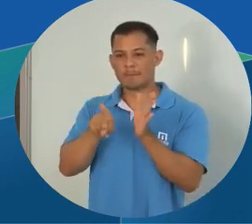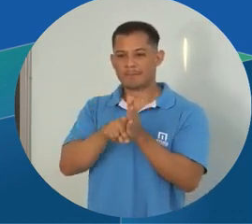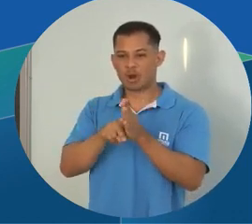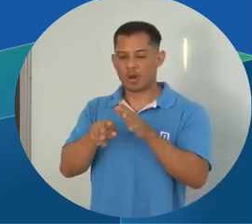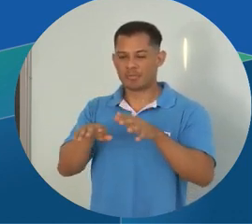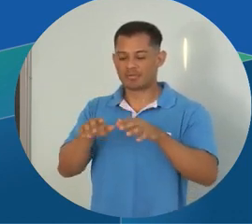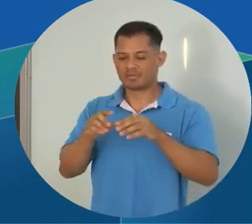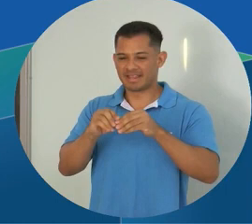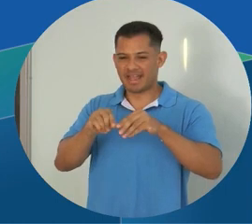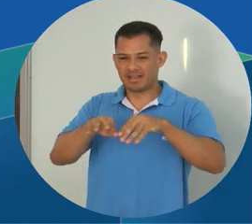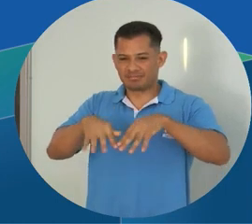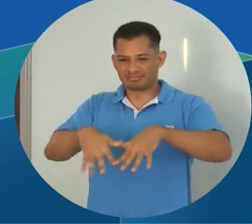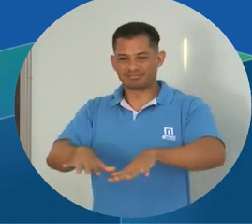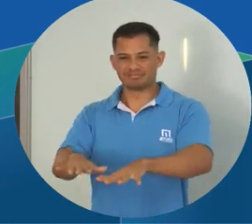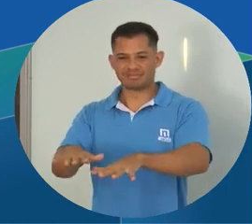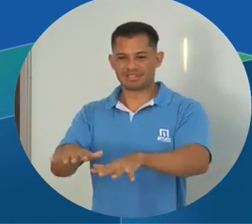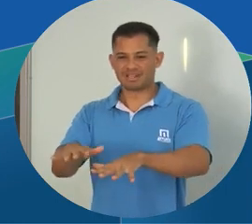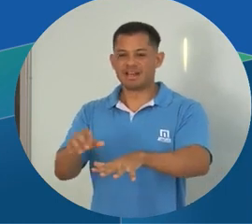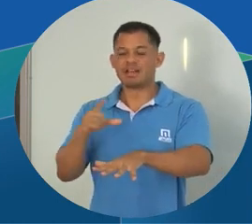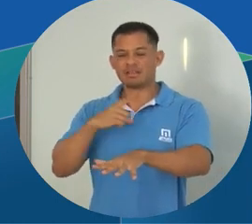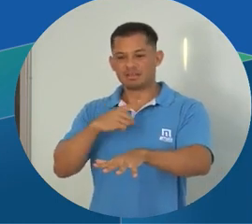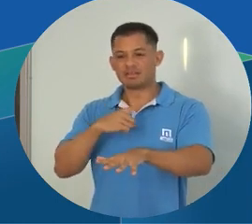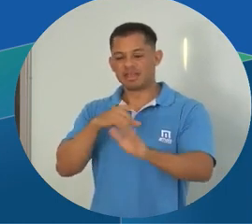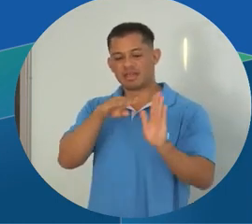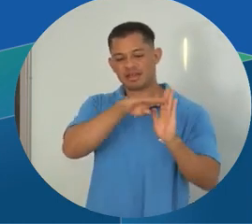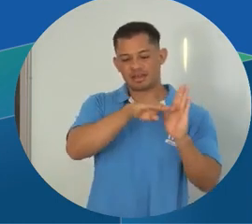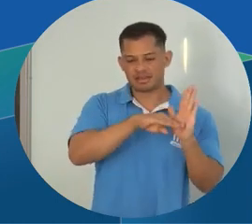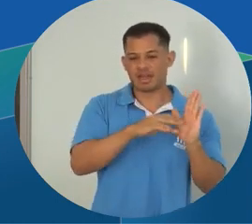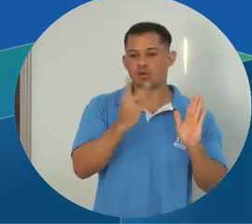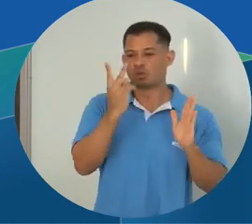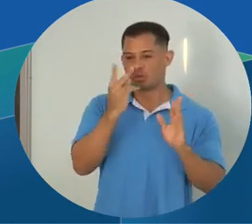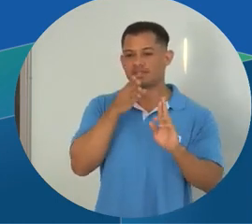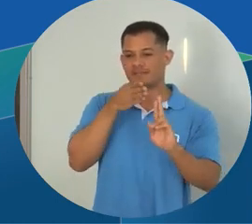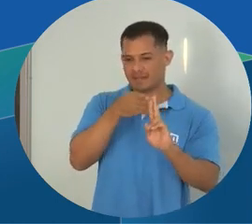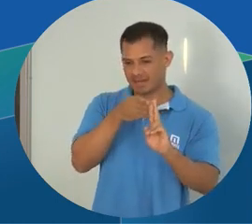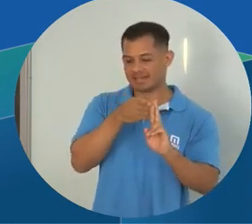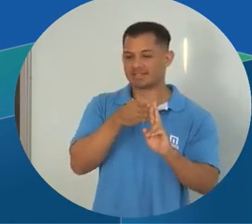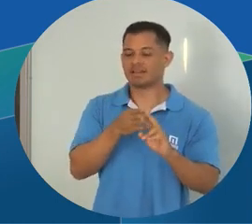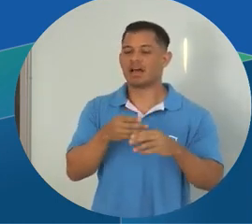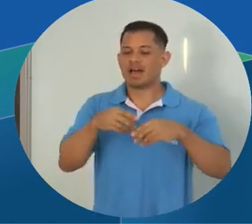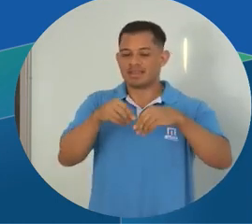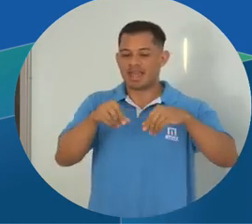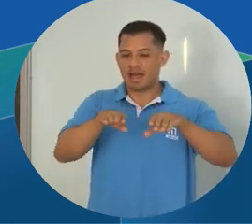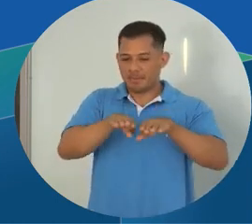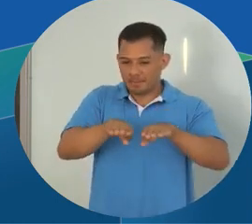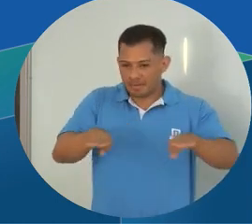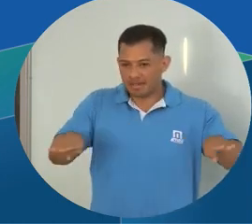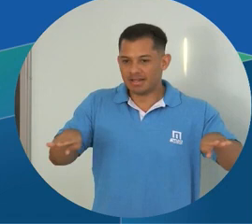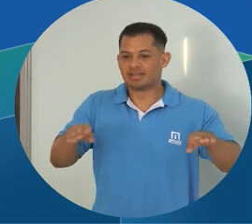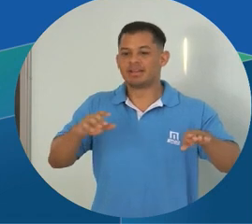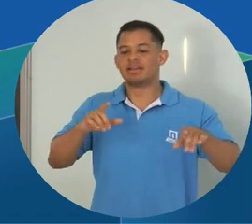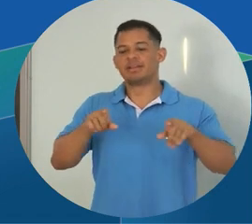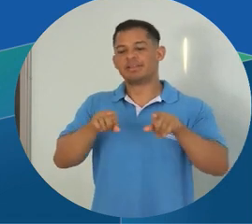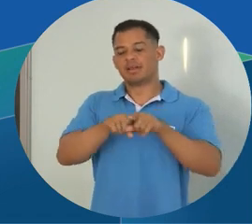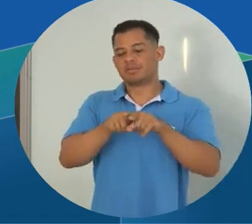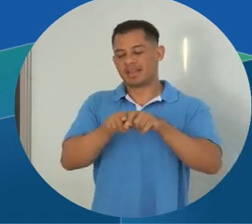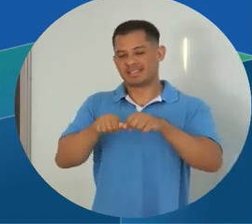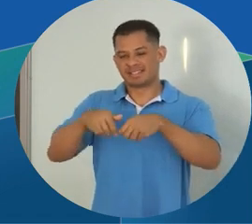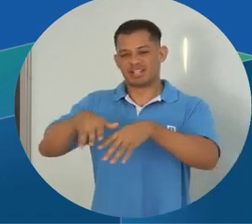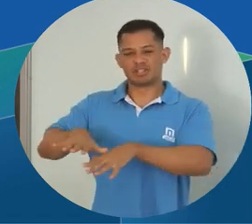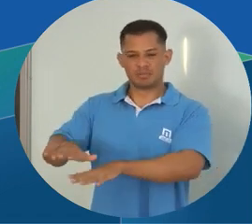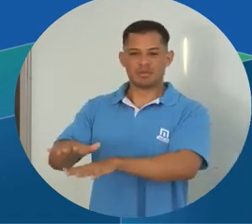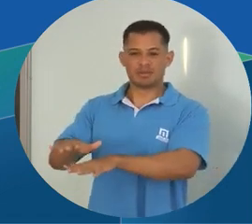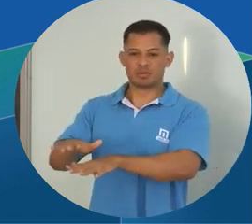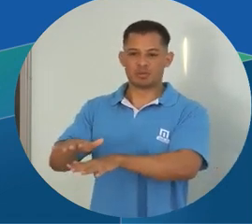há nos critérios de projeto Eletrobras 2 referências, uma para terrapleno e outra para sedimentos. Houve essa discussão, usar